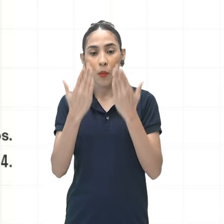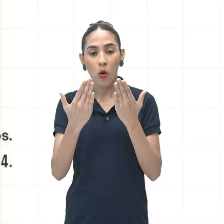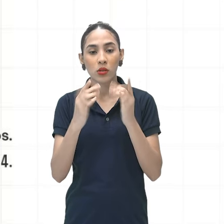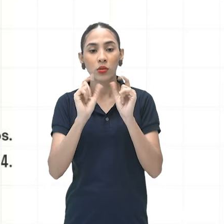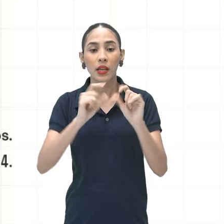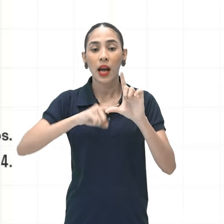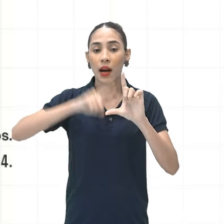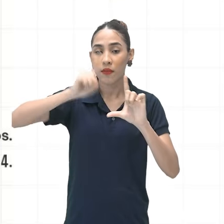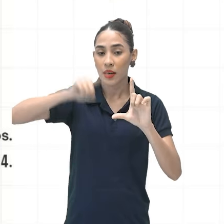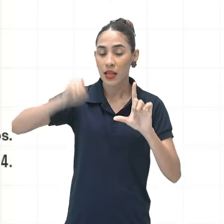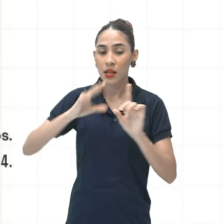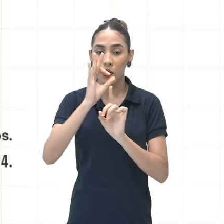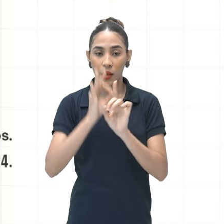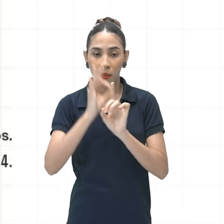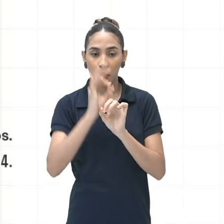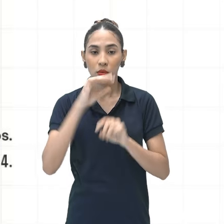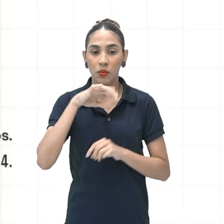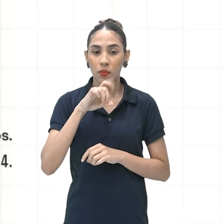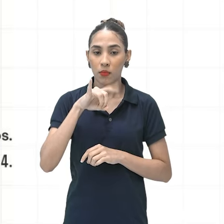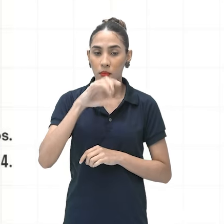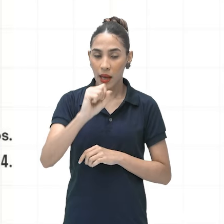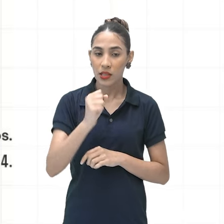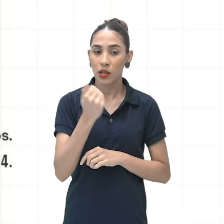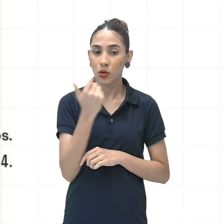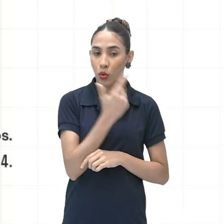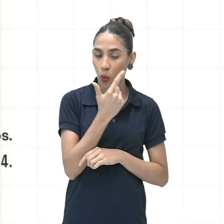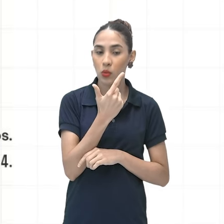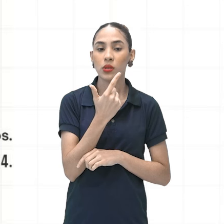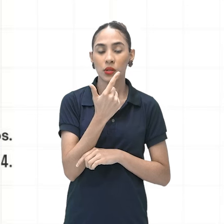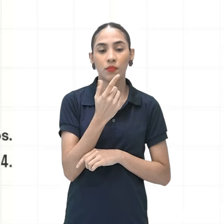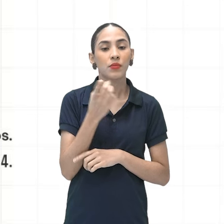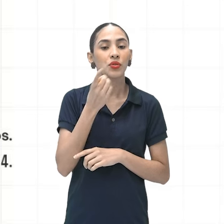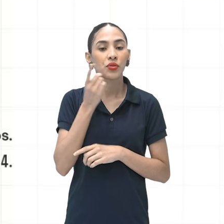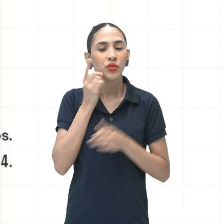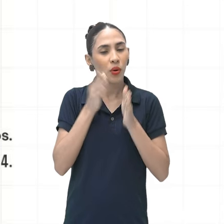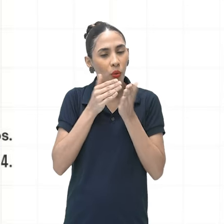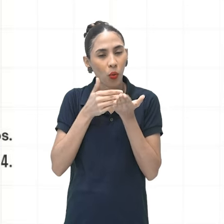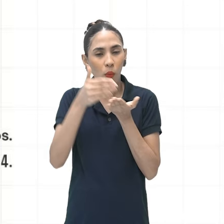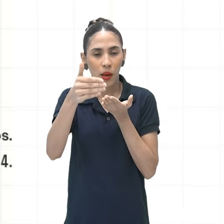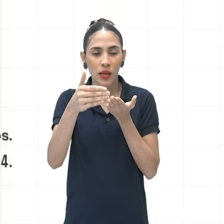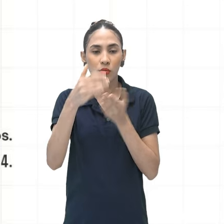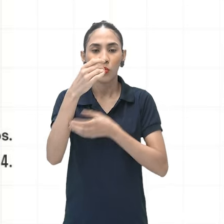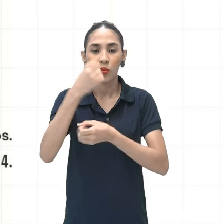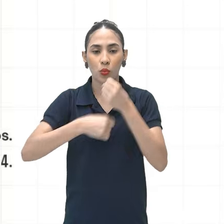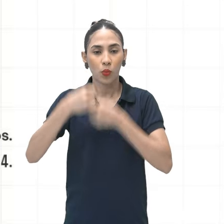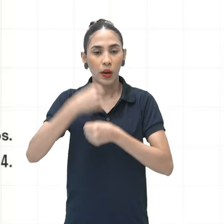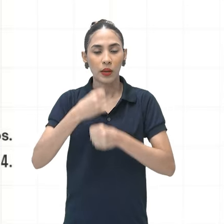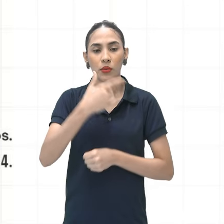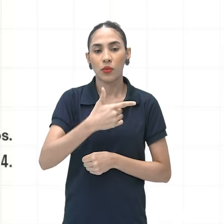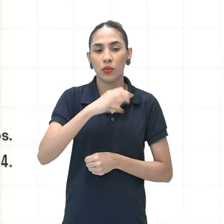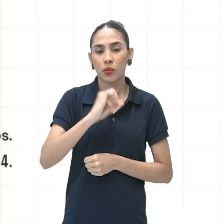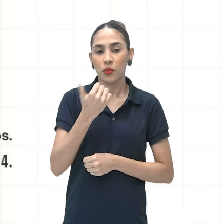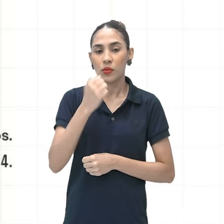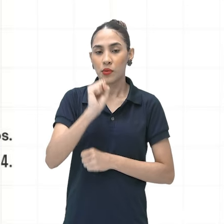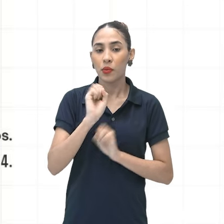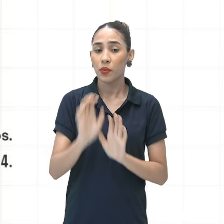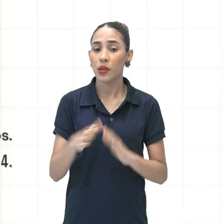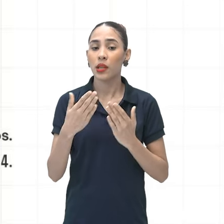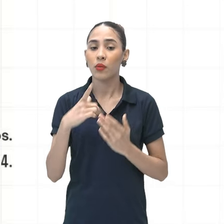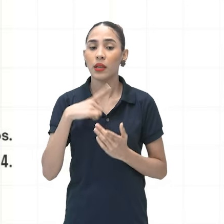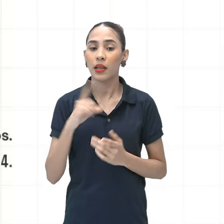de temperatura média nos 12 primeiros dias de junho de 2018, certo? Então, a gente tem